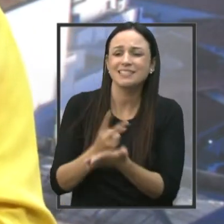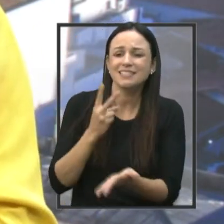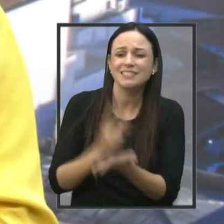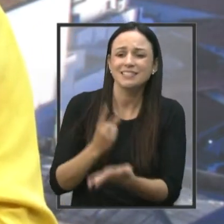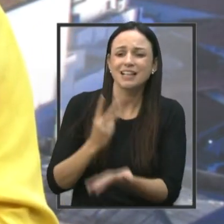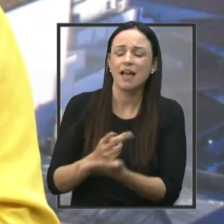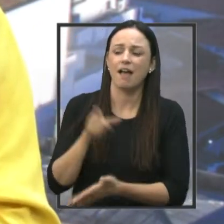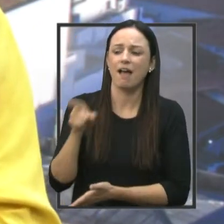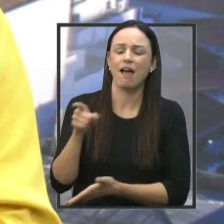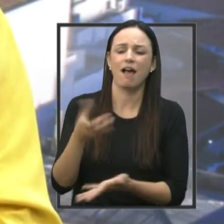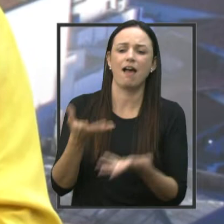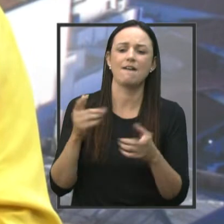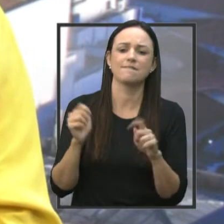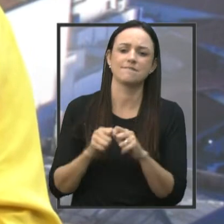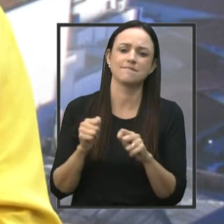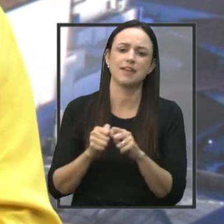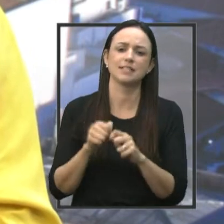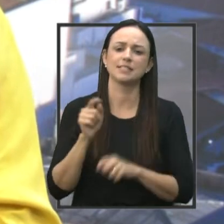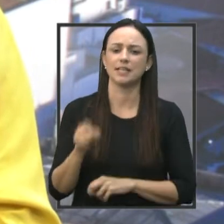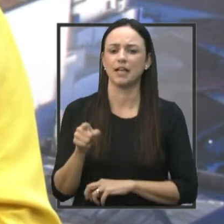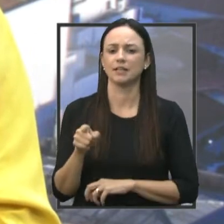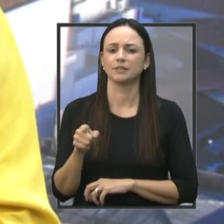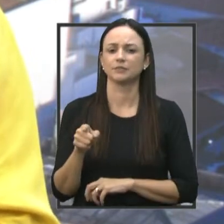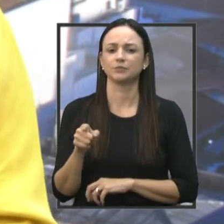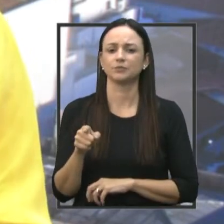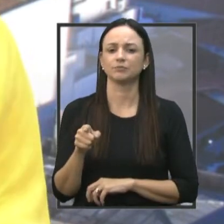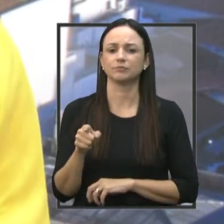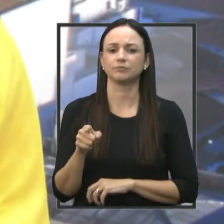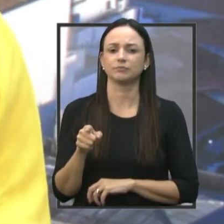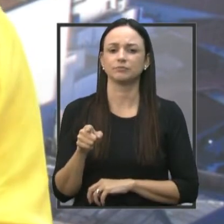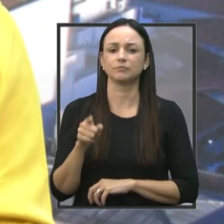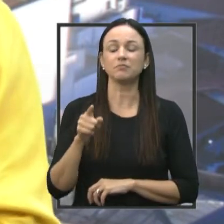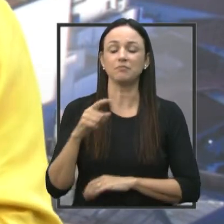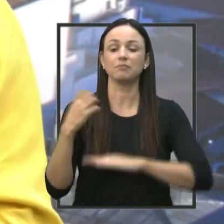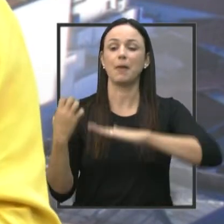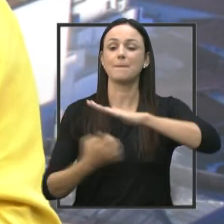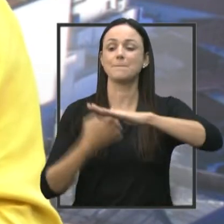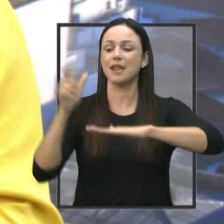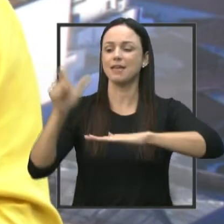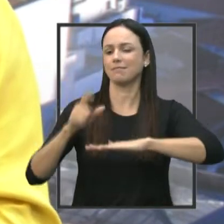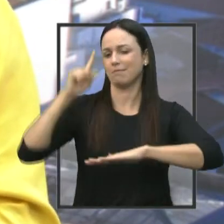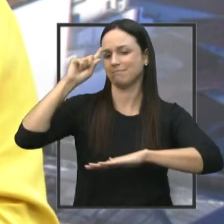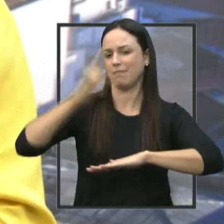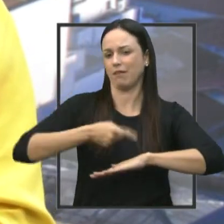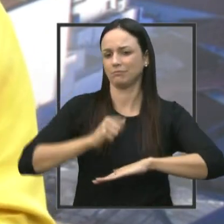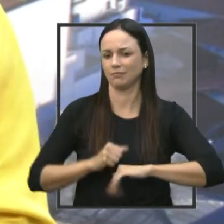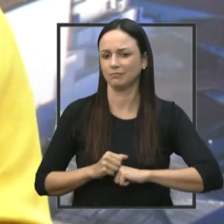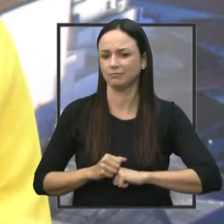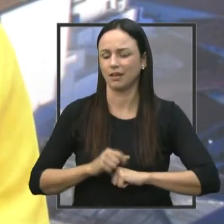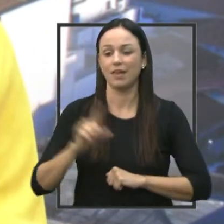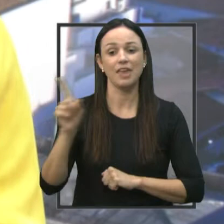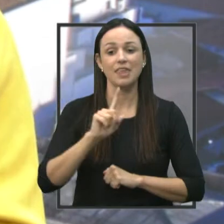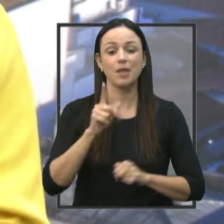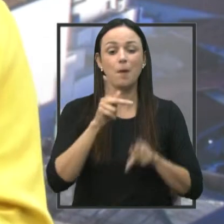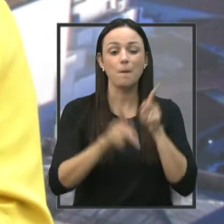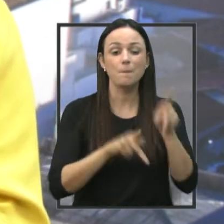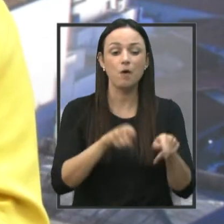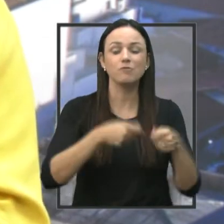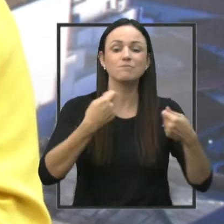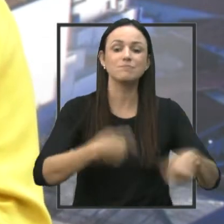fazer o que empresário manda e não fazer o que a população